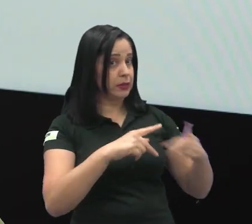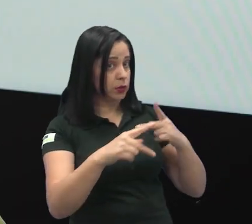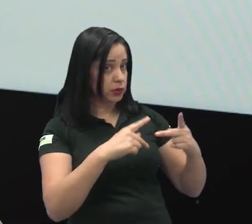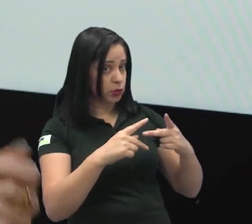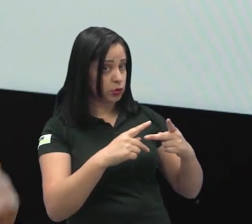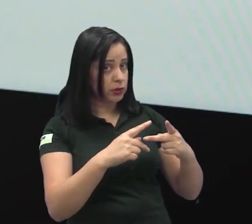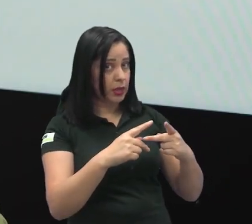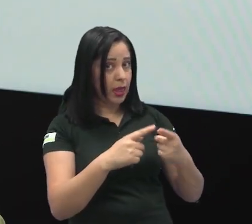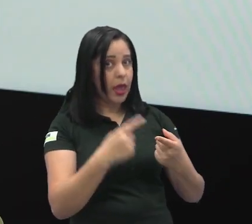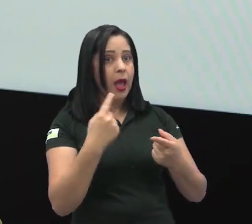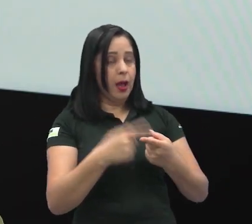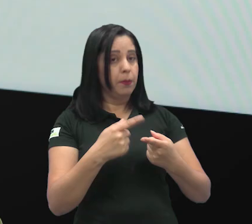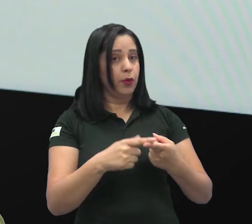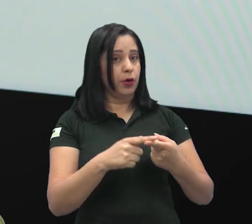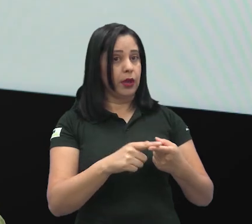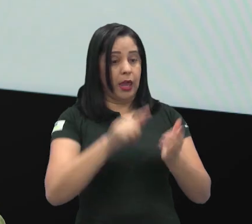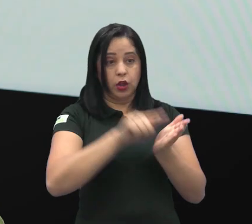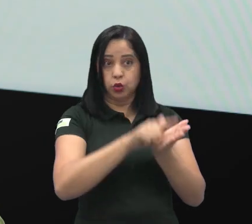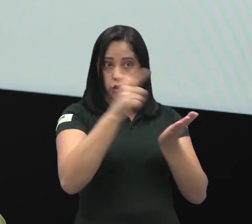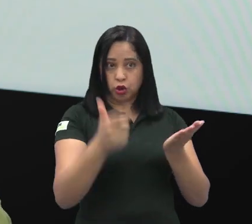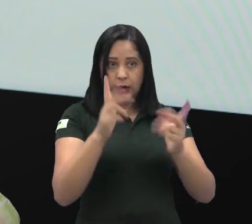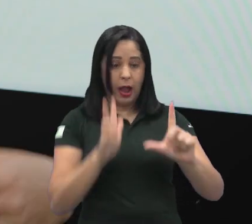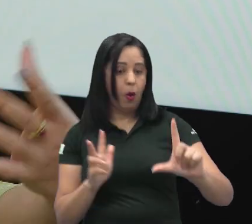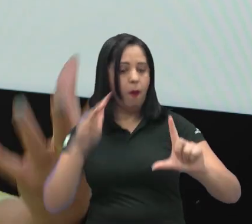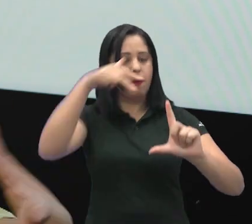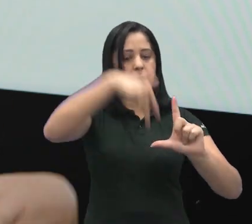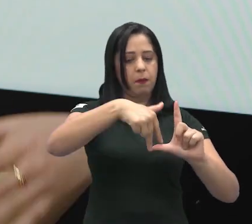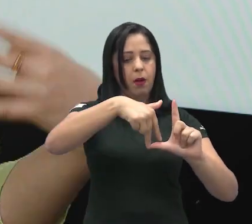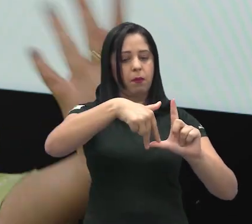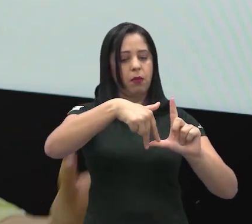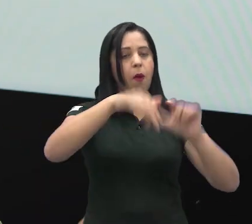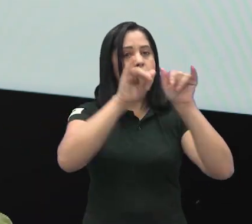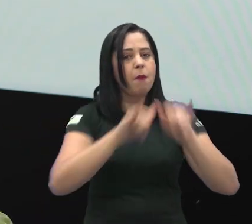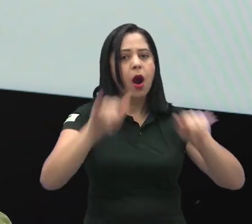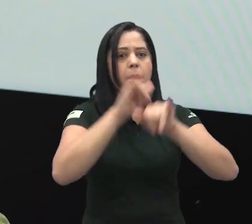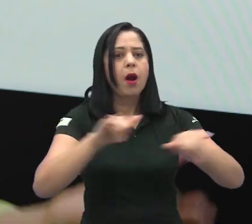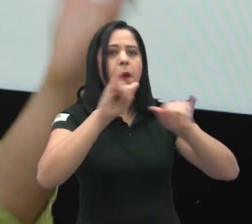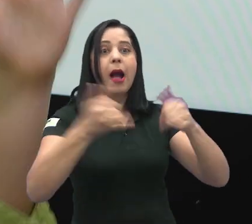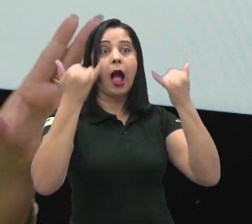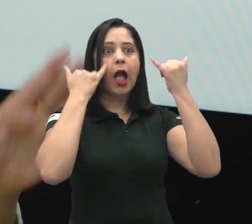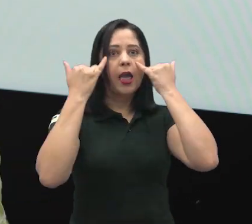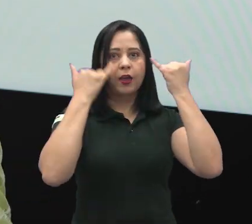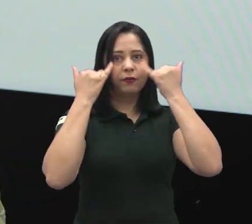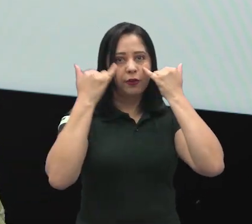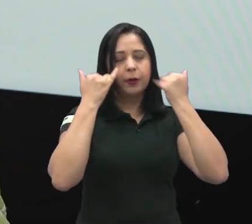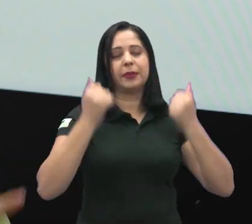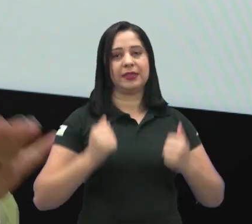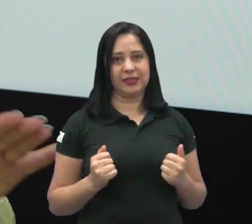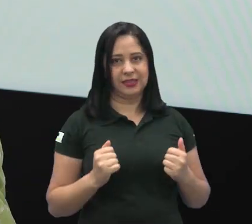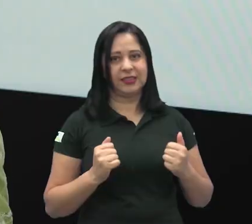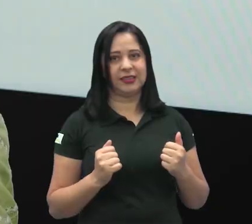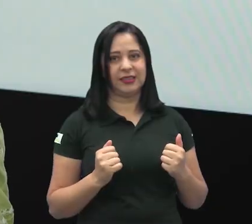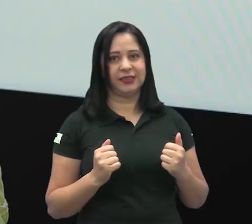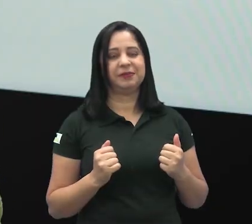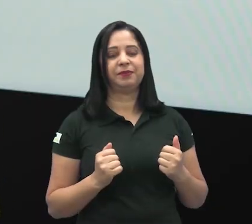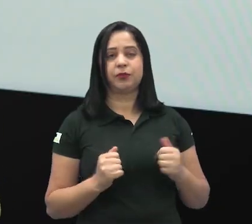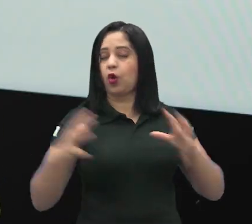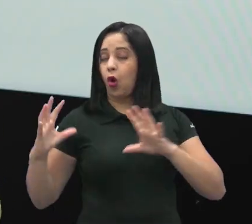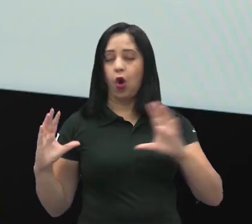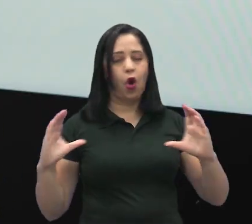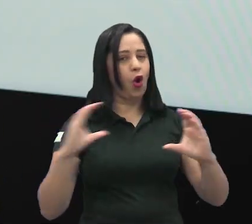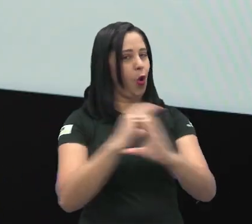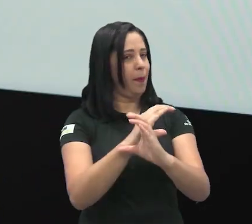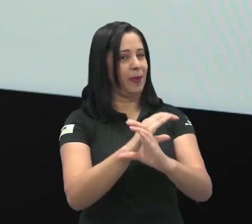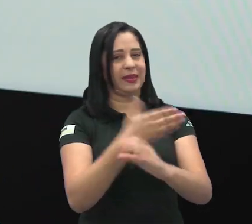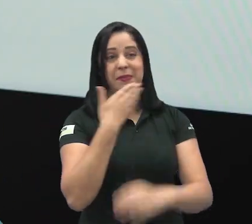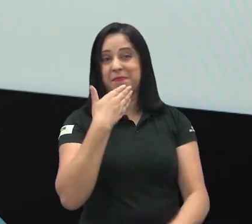o público com muito serviço no Boletim Legislativo. Então, vendo todas as notícias antes para chegar lá no programa e passar todas as informações